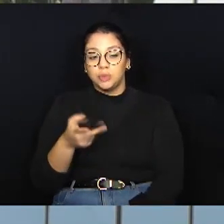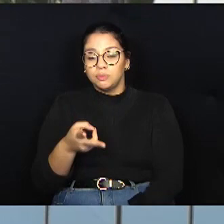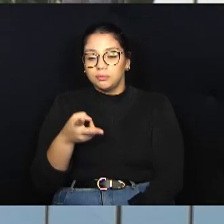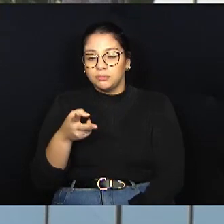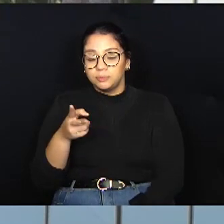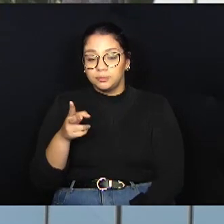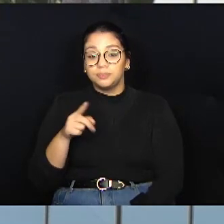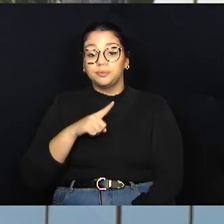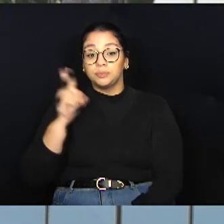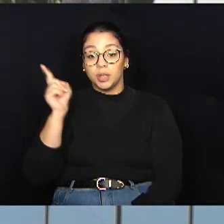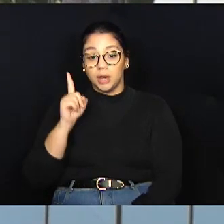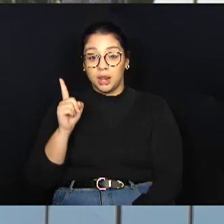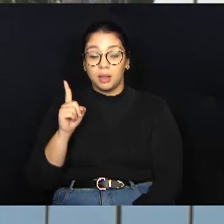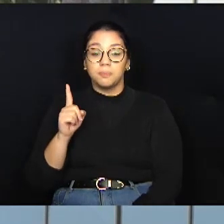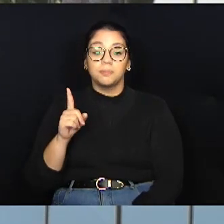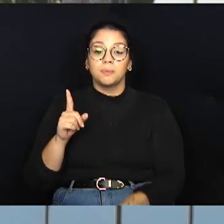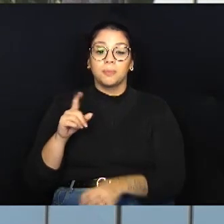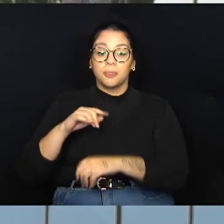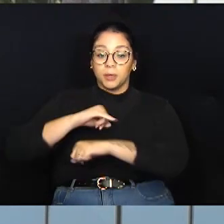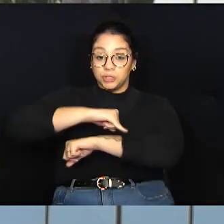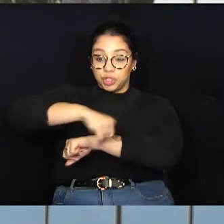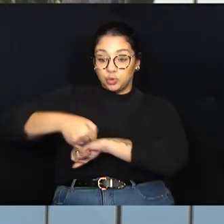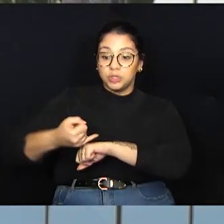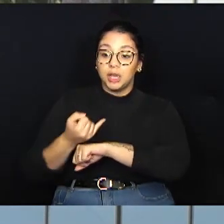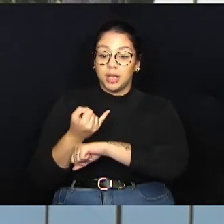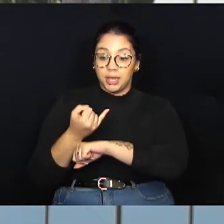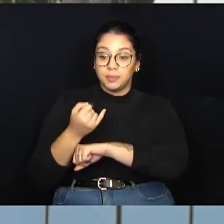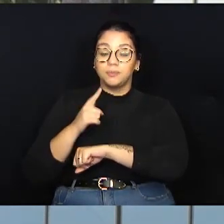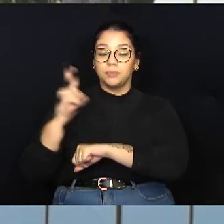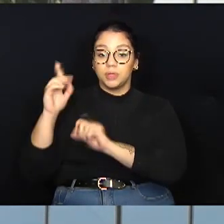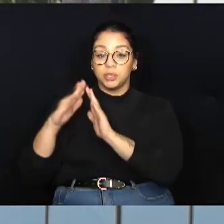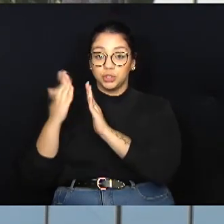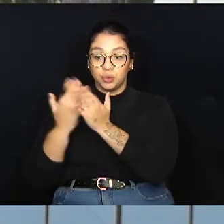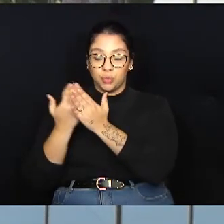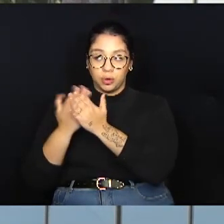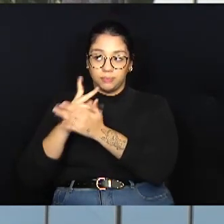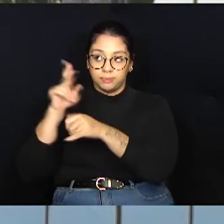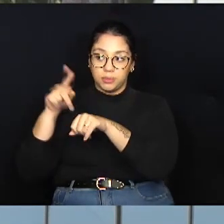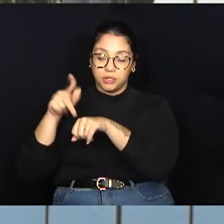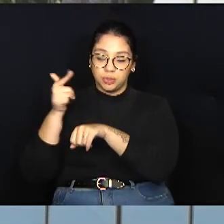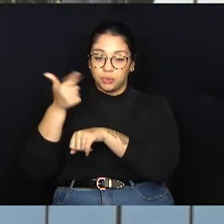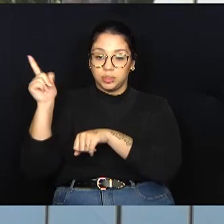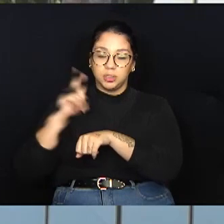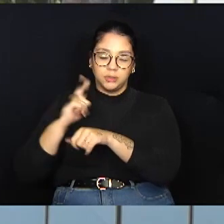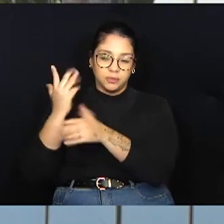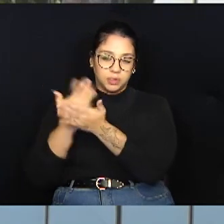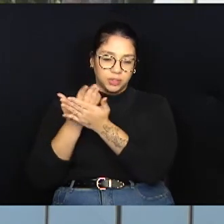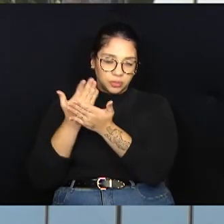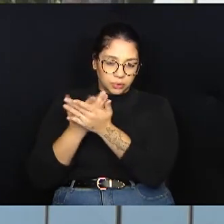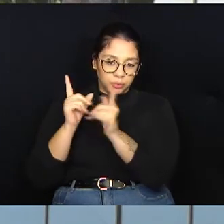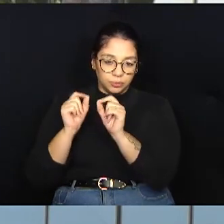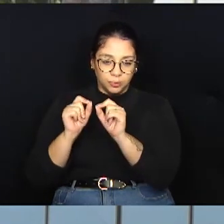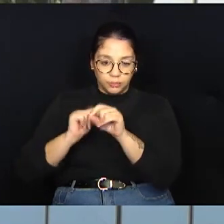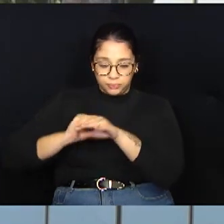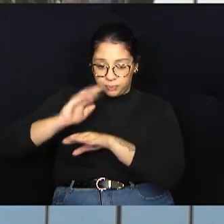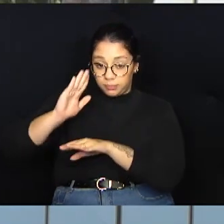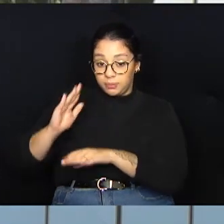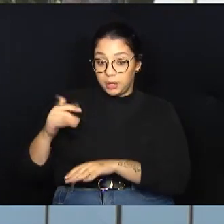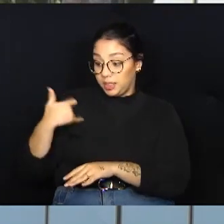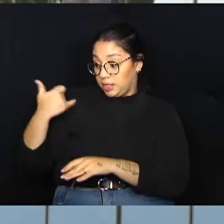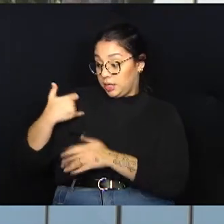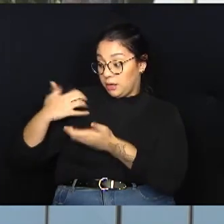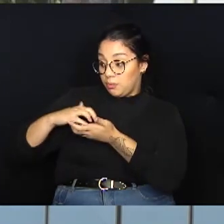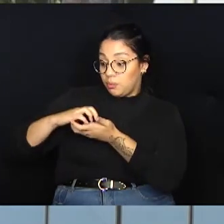Hebraica de Jerusalém fez um apontamento fantástico. Ela, nos seus estudos, diz que quanto mais idade a gente